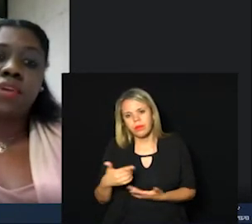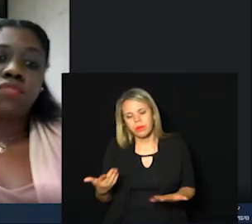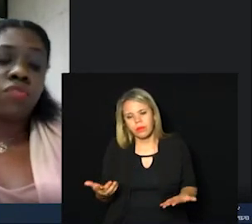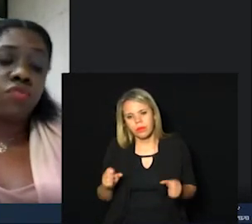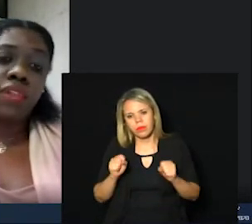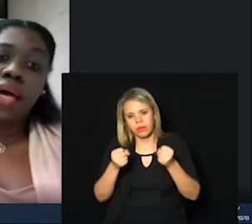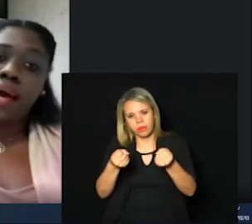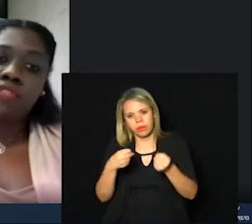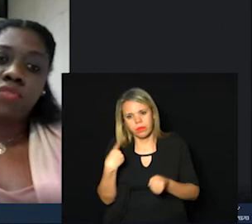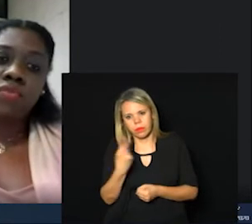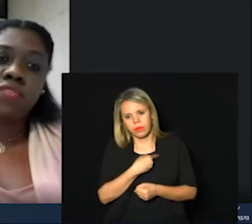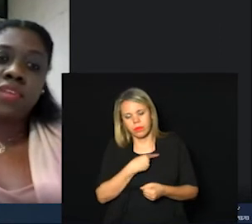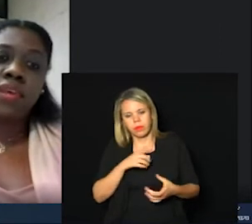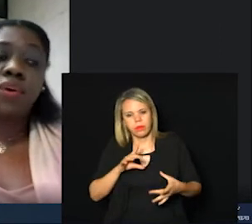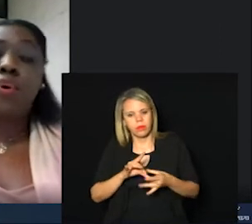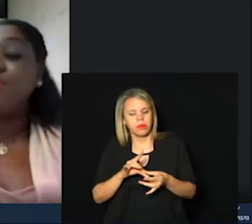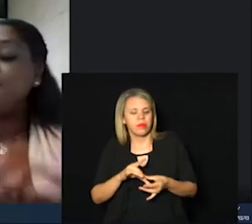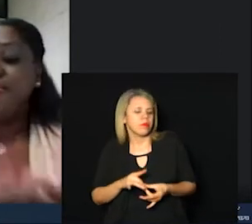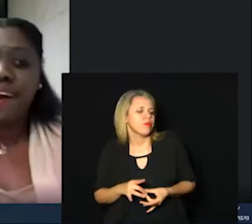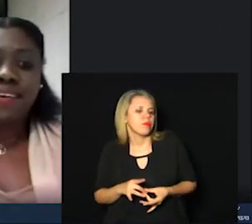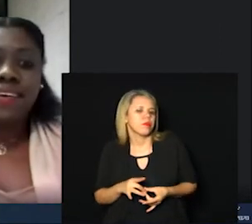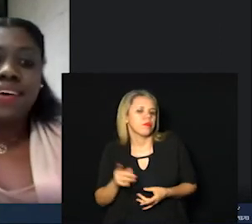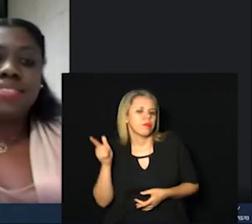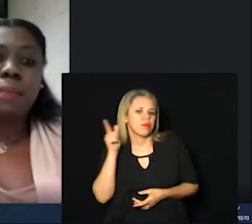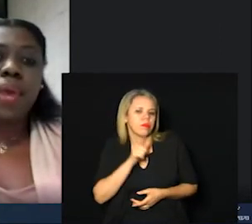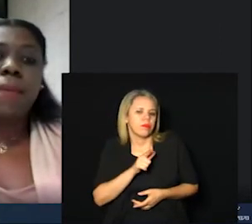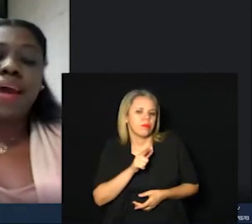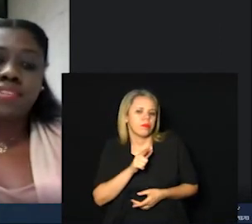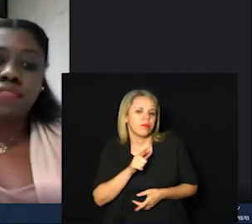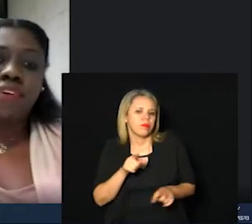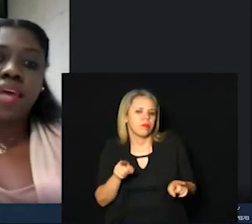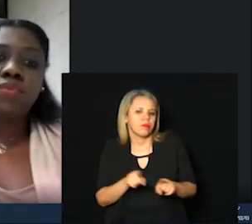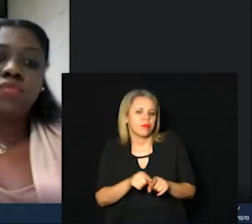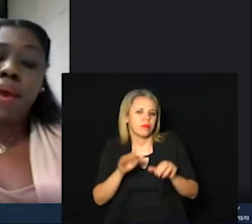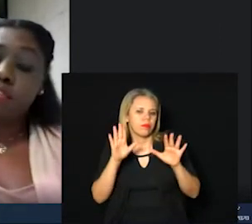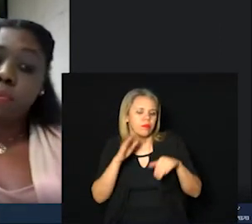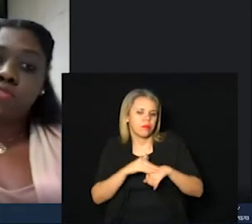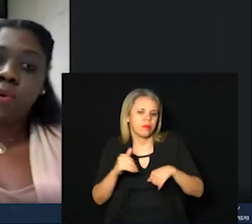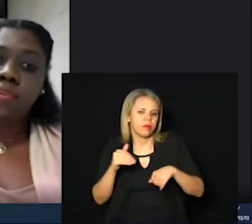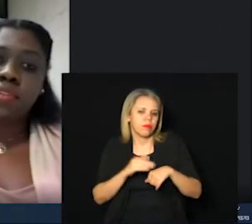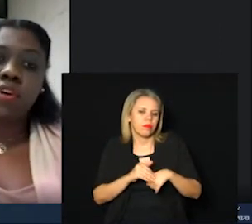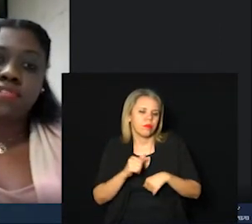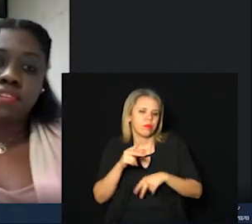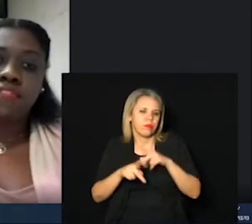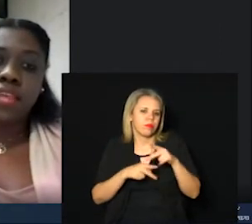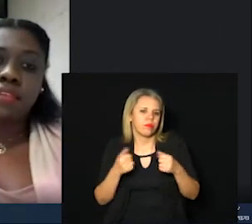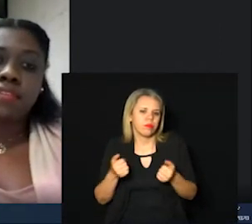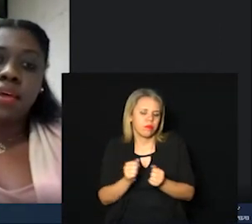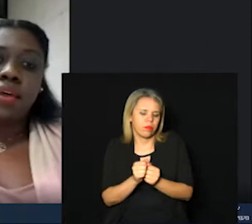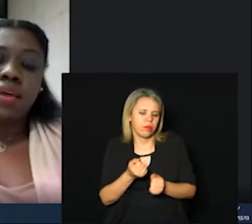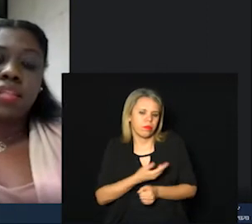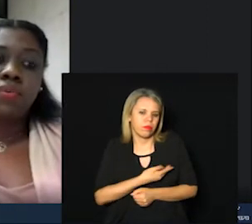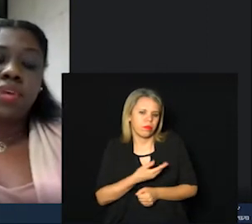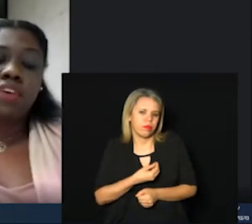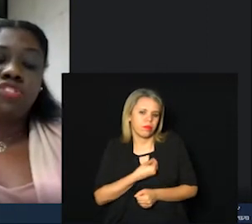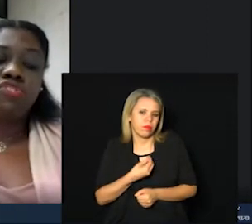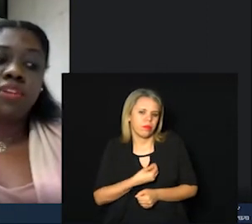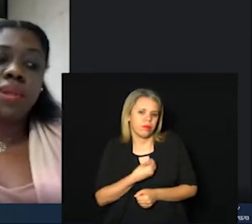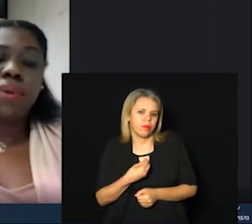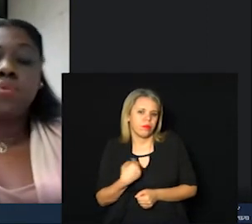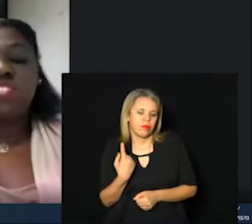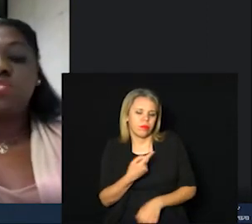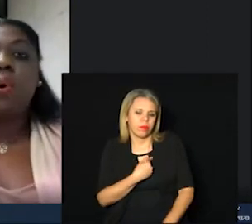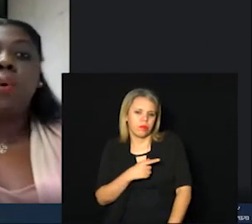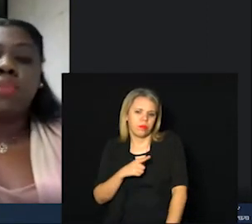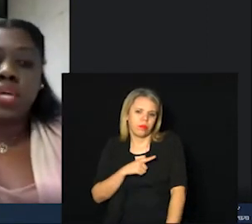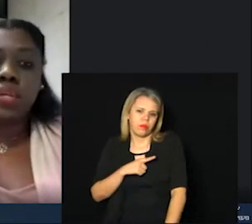reforçar os nossos laços e conquistar também mais afetos, mais pessoas nas nossas vidas. Então, que a gente também